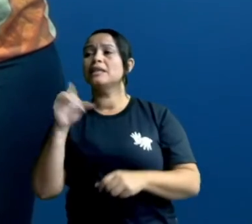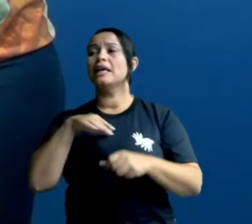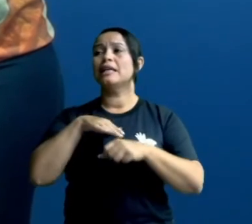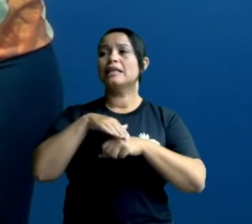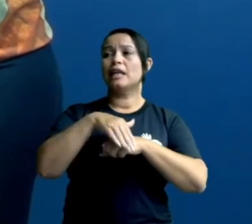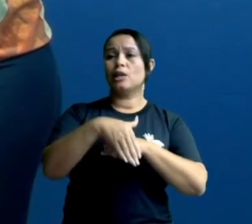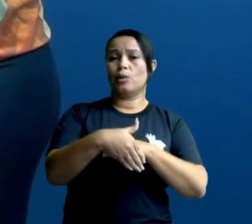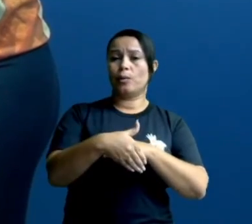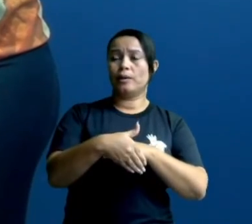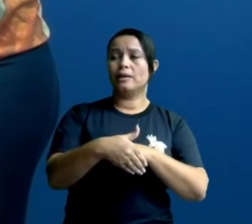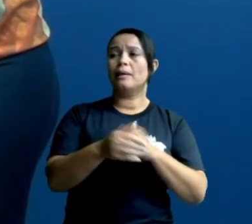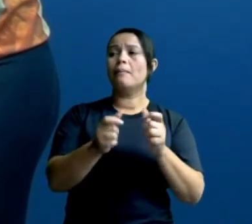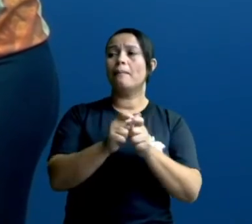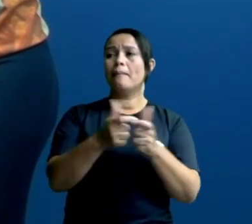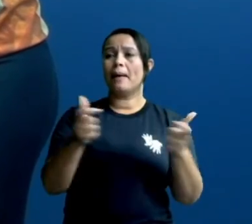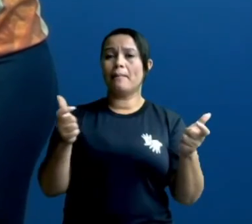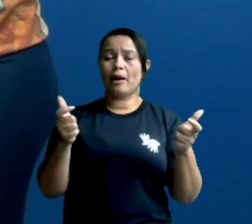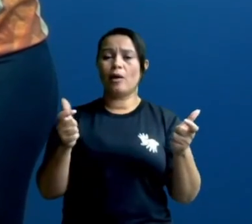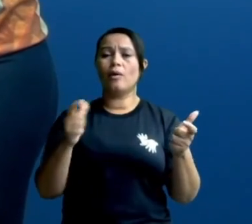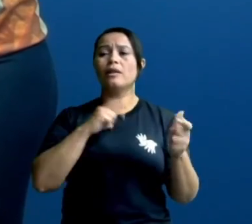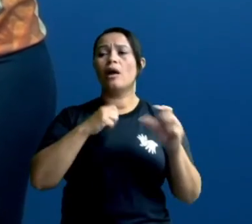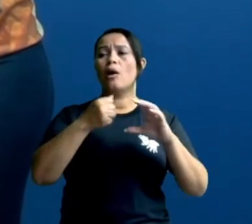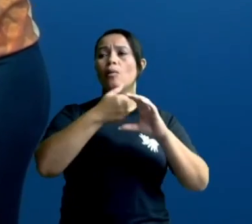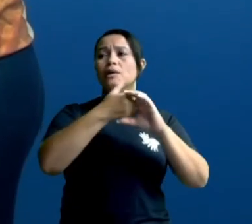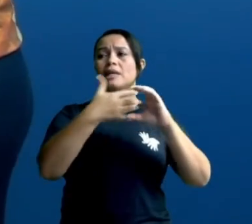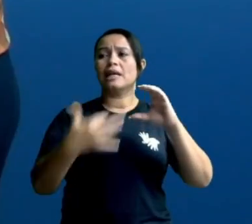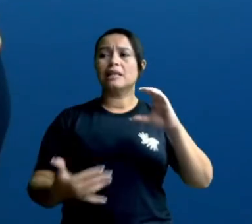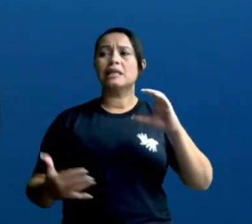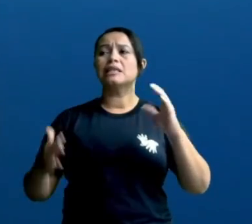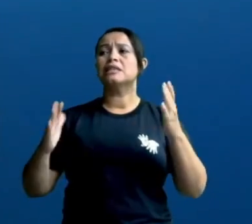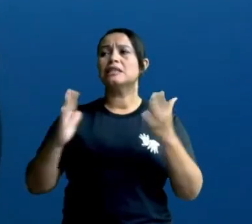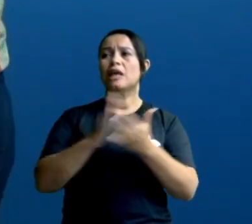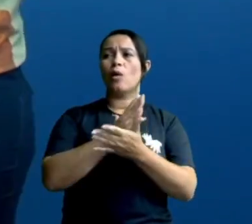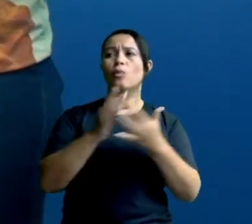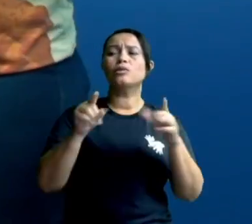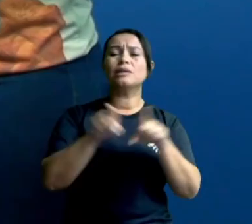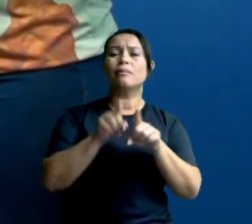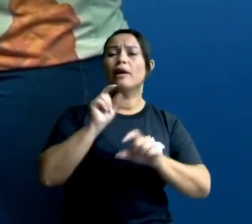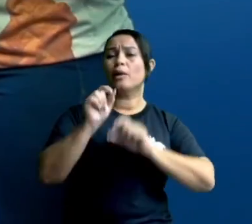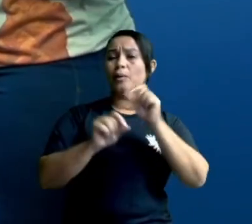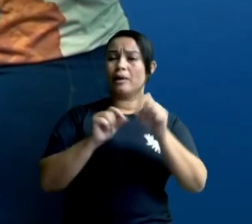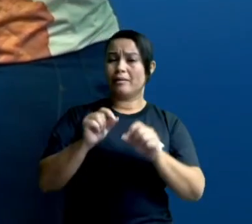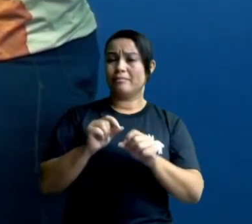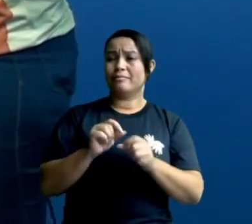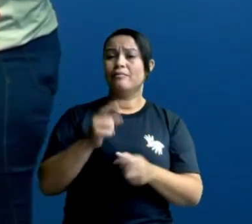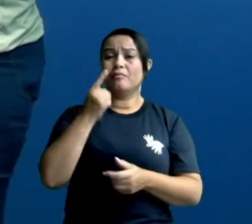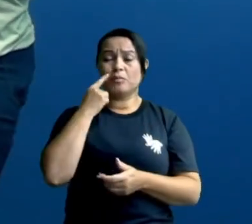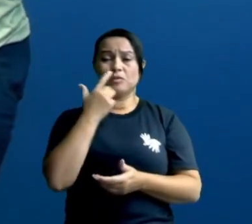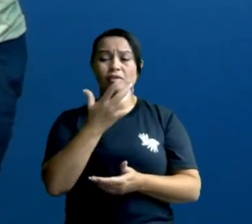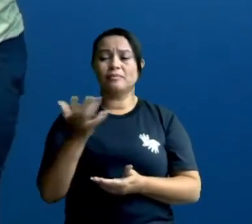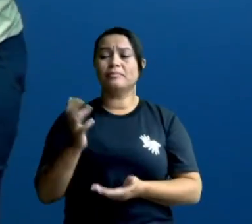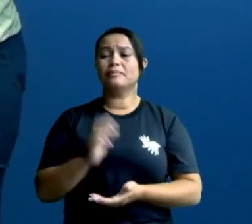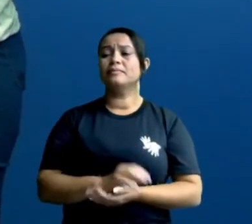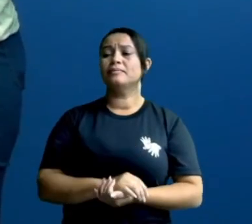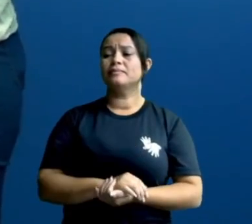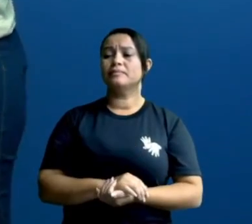é maior né diferente tem umas características bem particulares desse tipo de clima